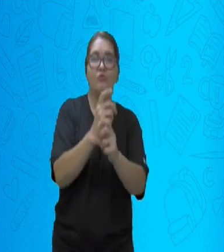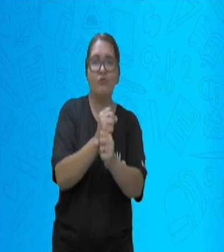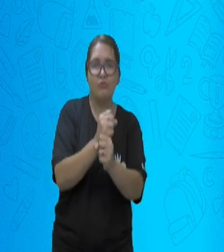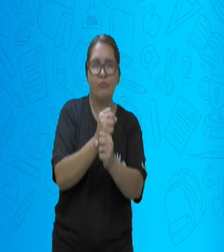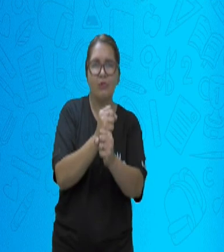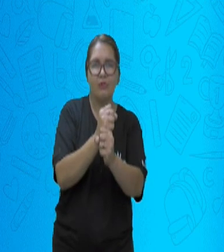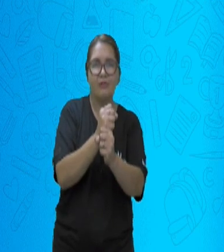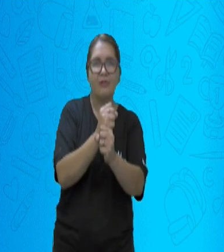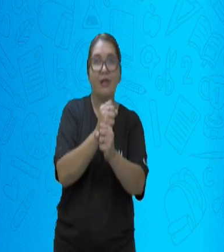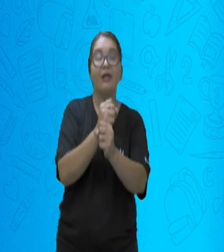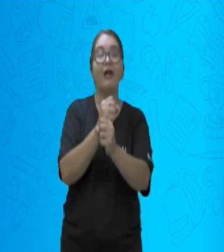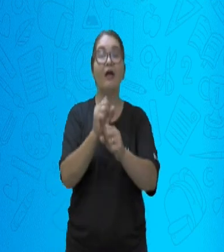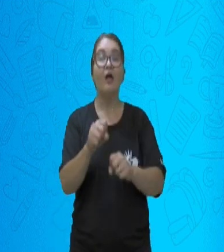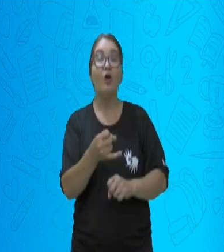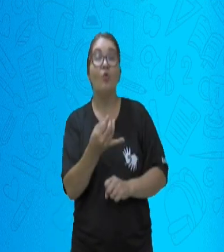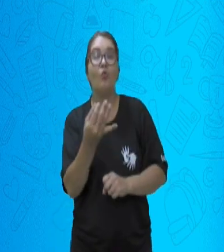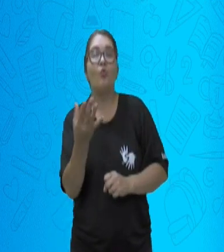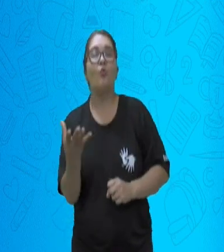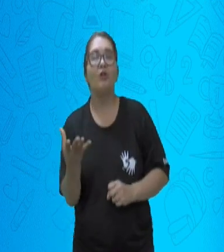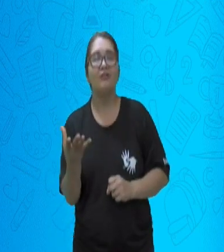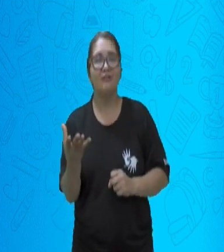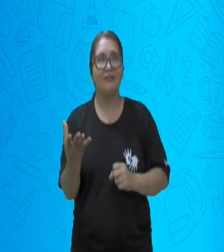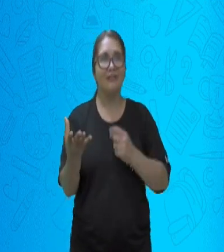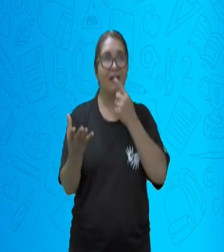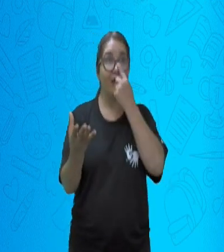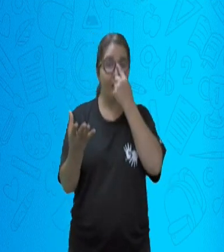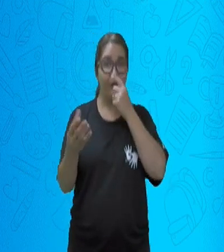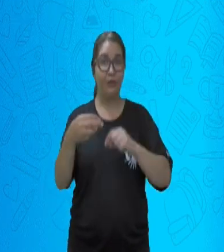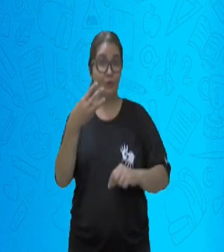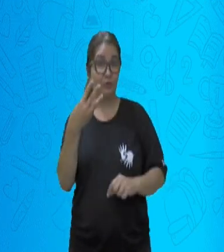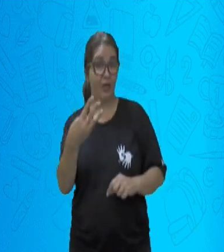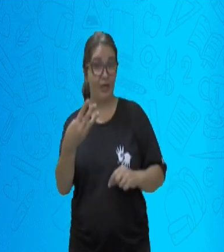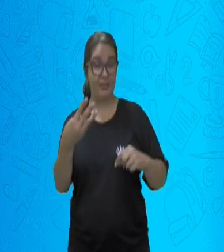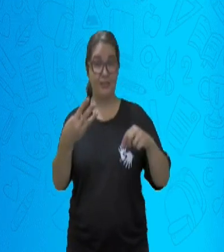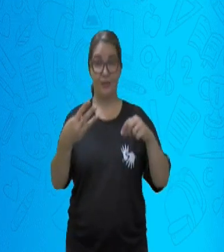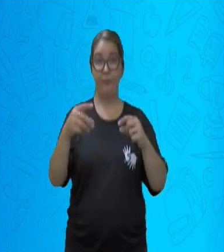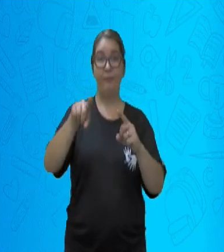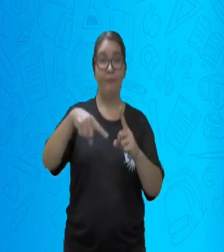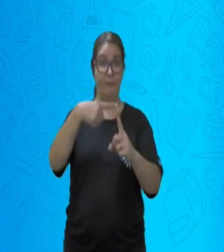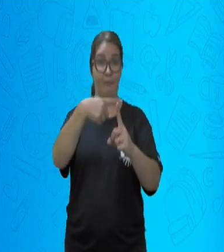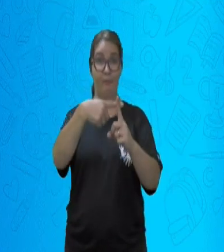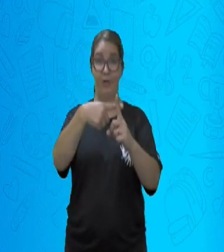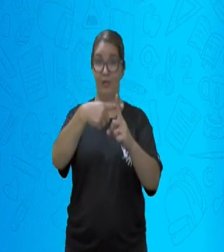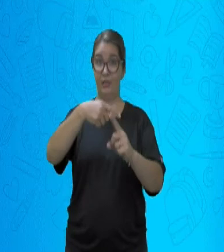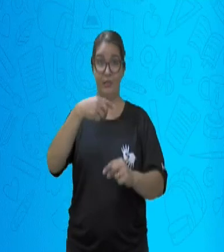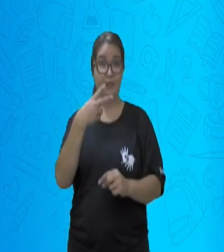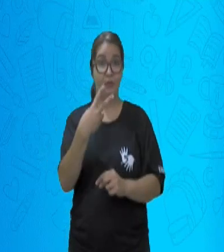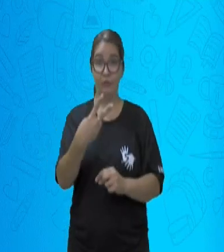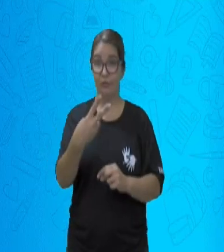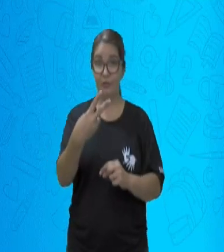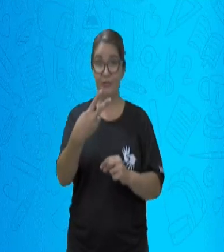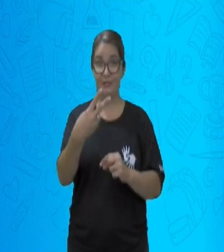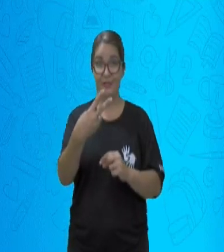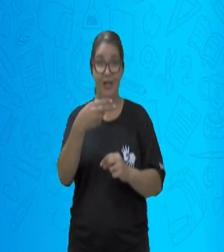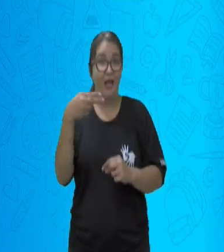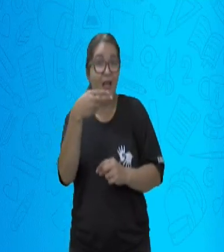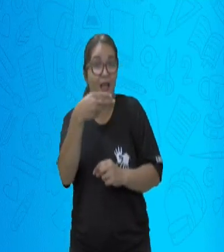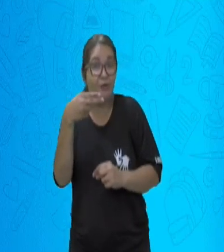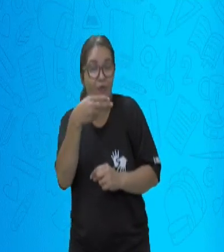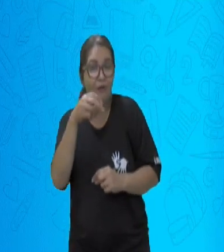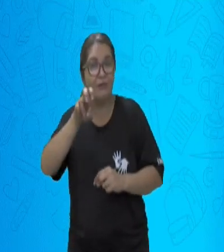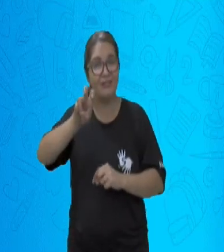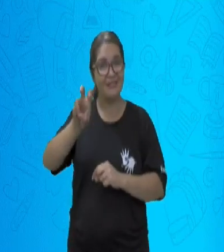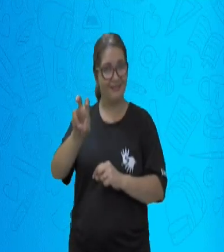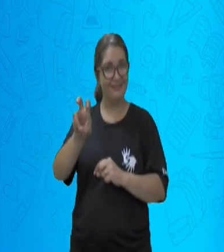a soma desses elementos. Então, 3 mais 2 é igual a